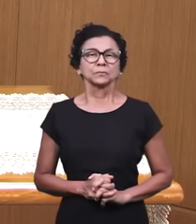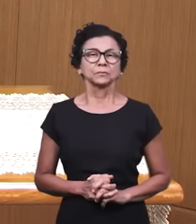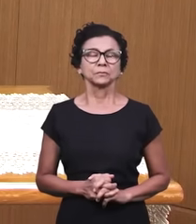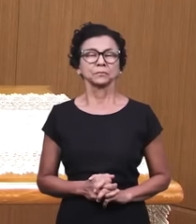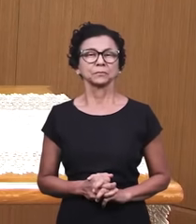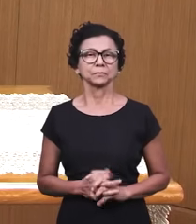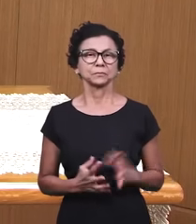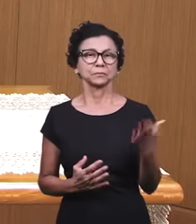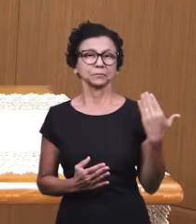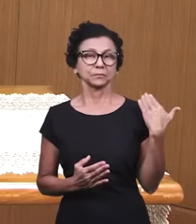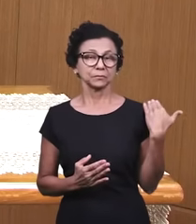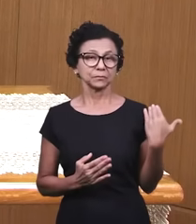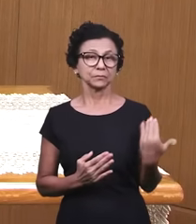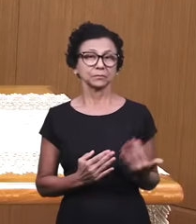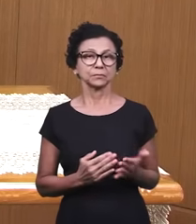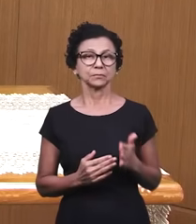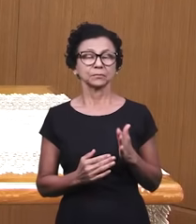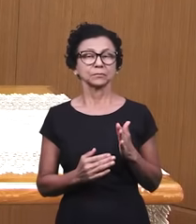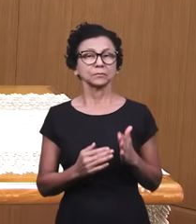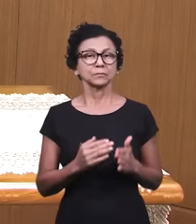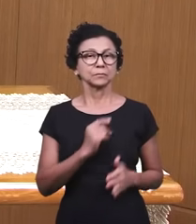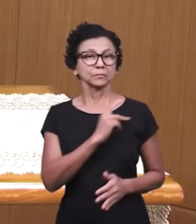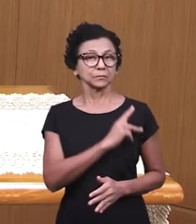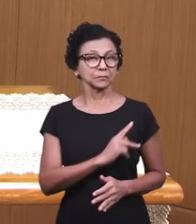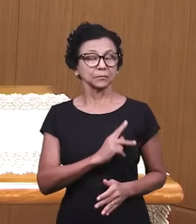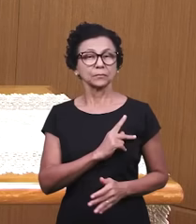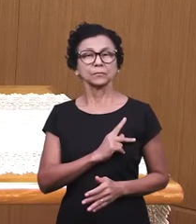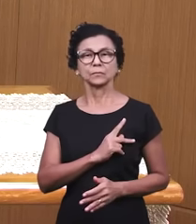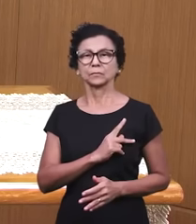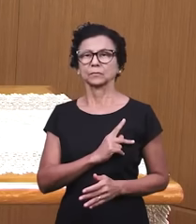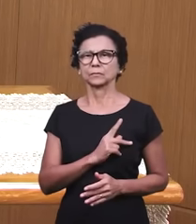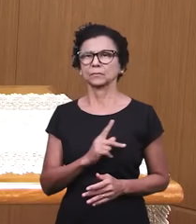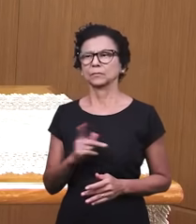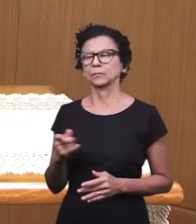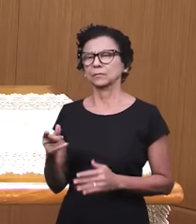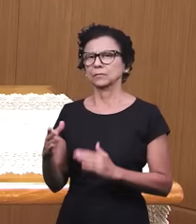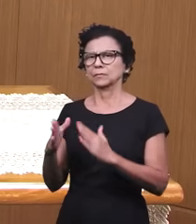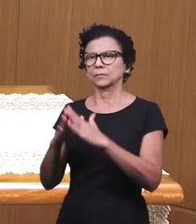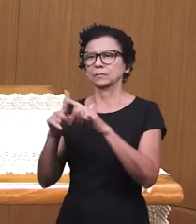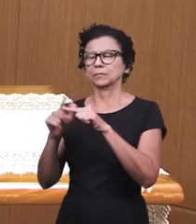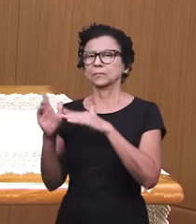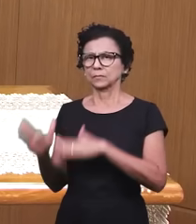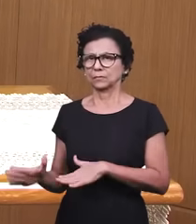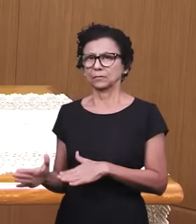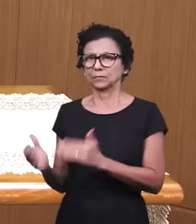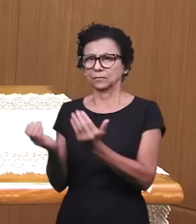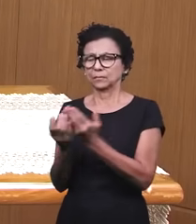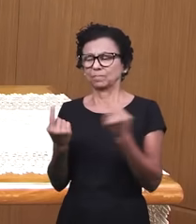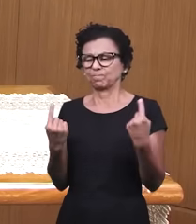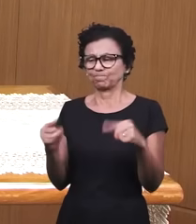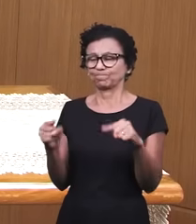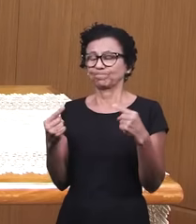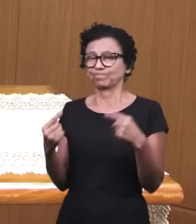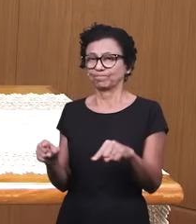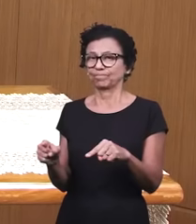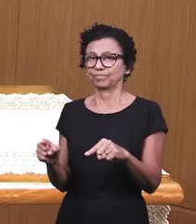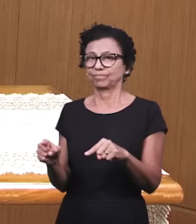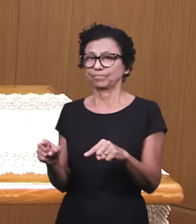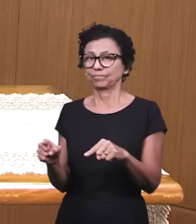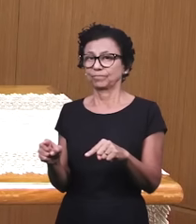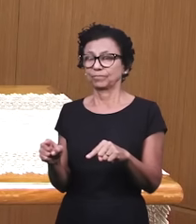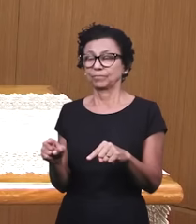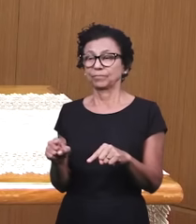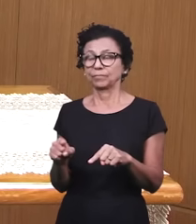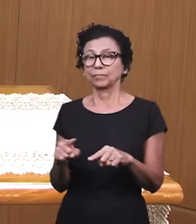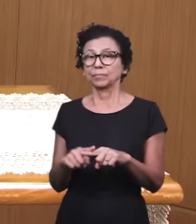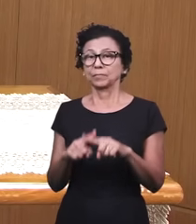luz, que foi Jesus. Esta mesma luz, ela pode se encontrar hoje com você. Este mesmo